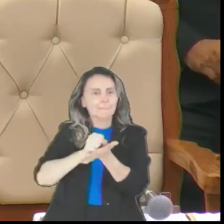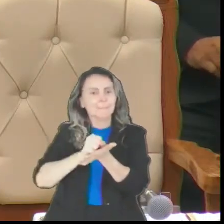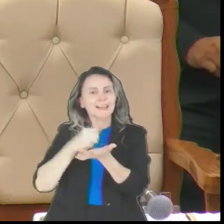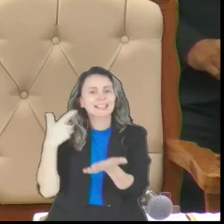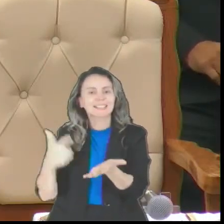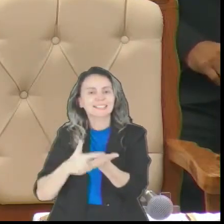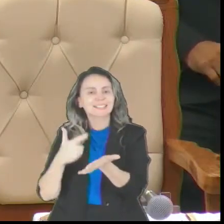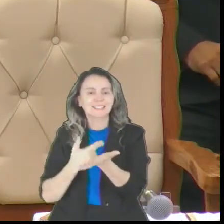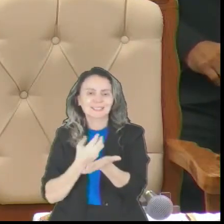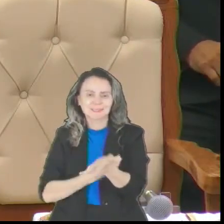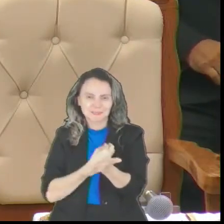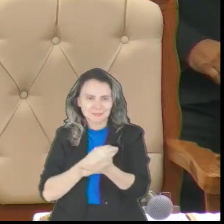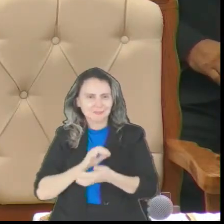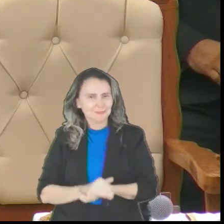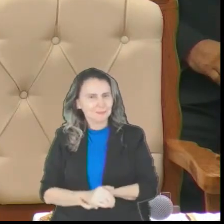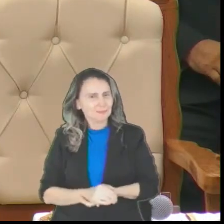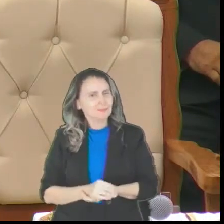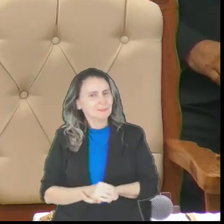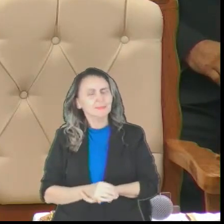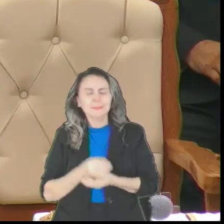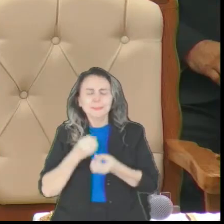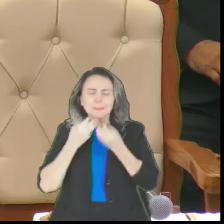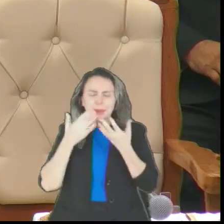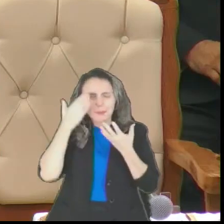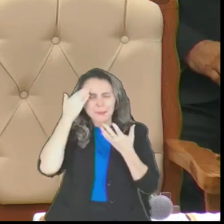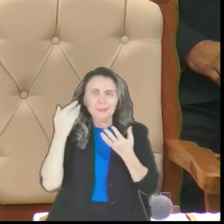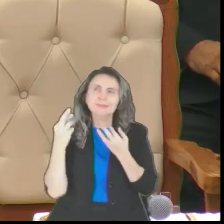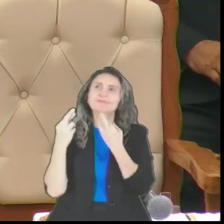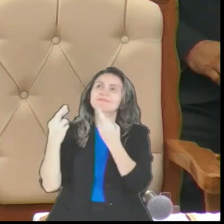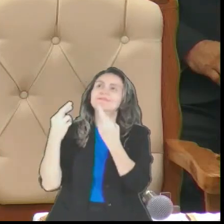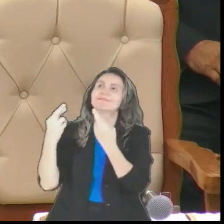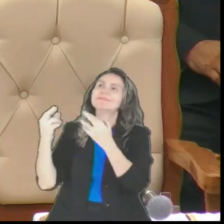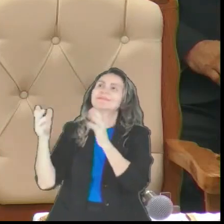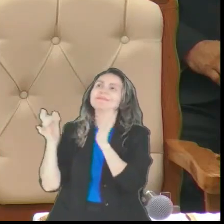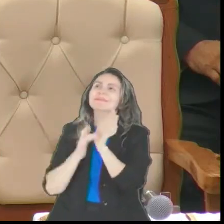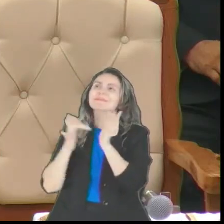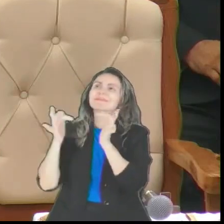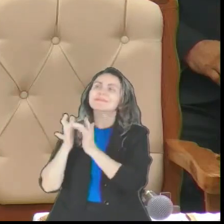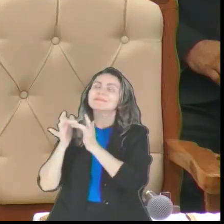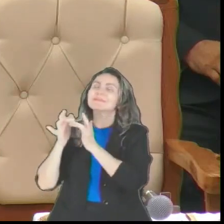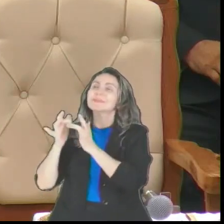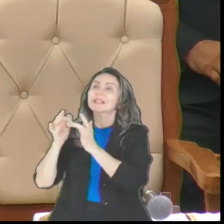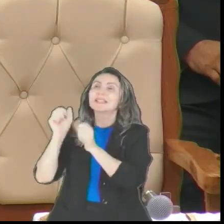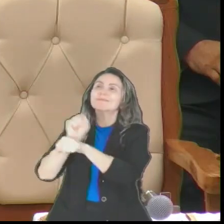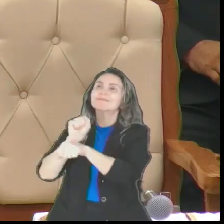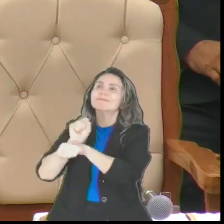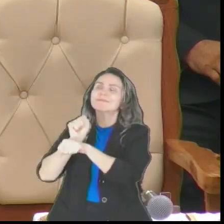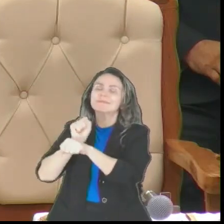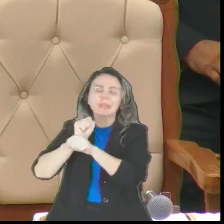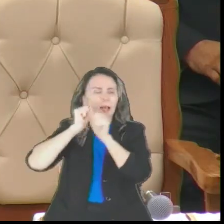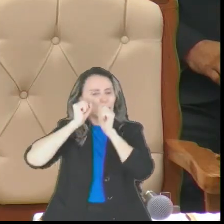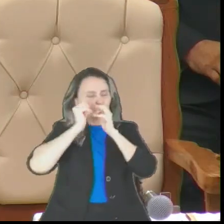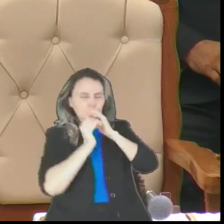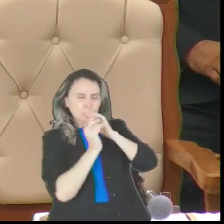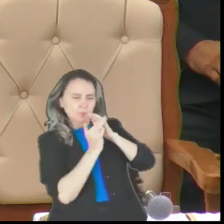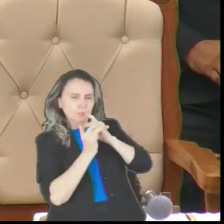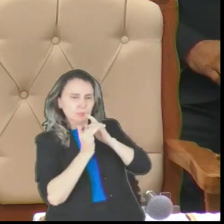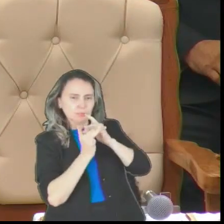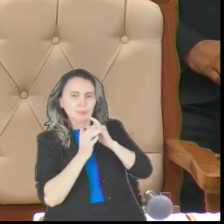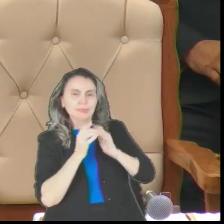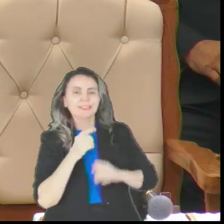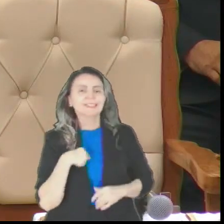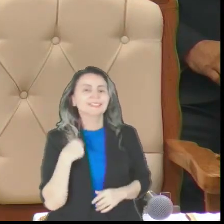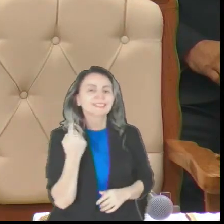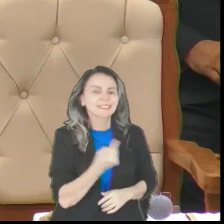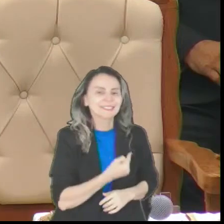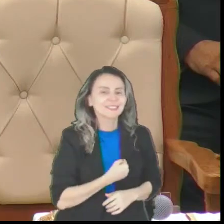Como é bom saber que a esperança que nós temos em Cristo é esperarmos o toque da última trombeta e que nós possamos estar